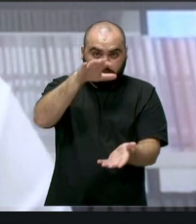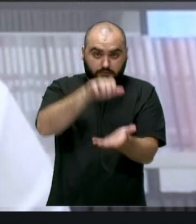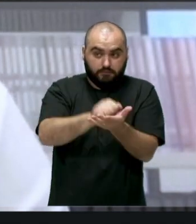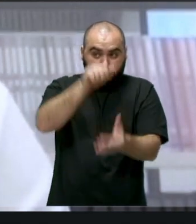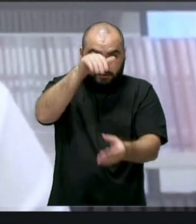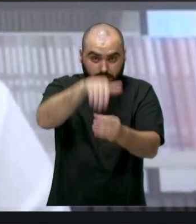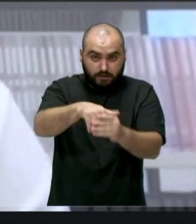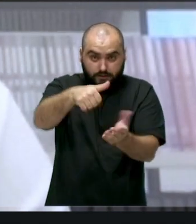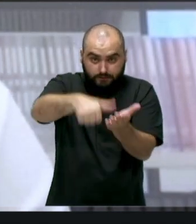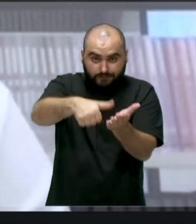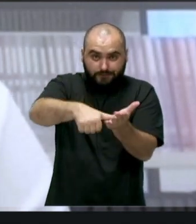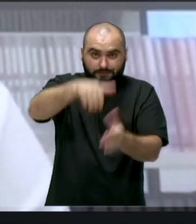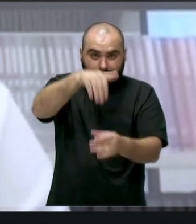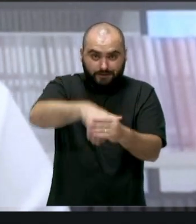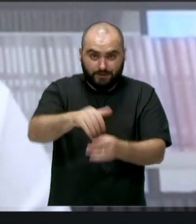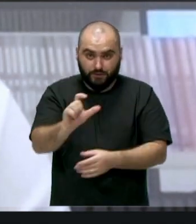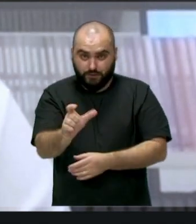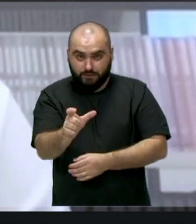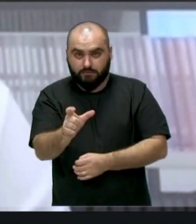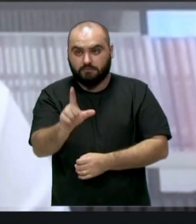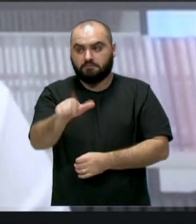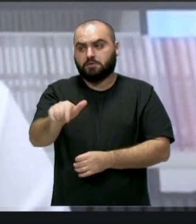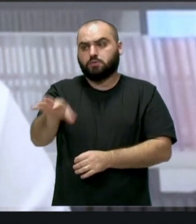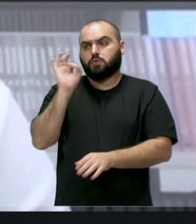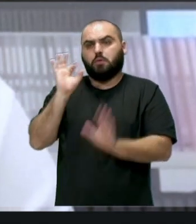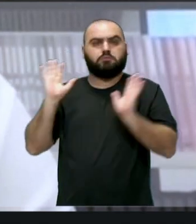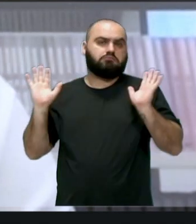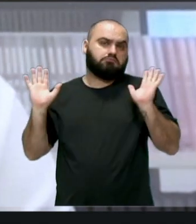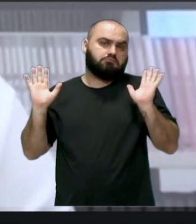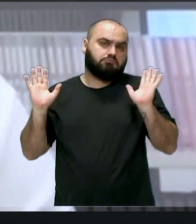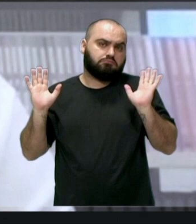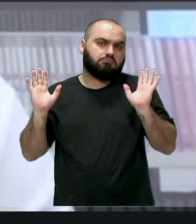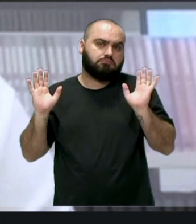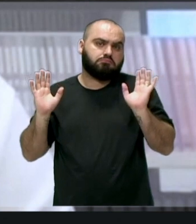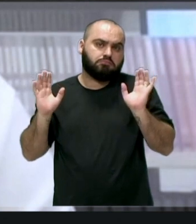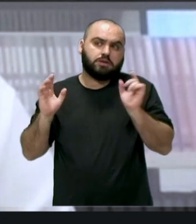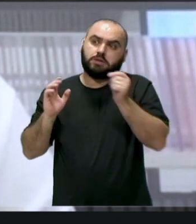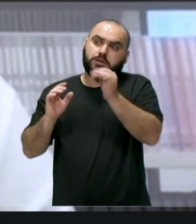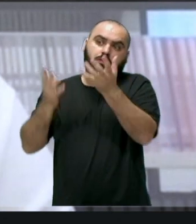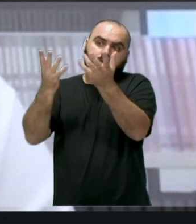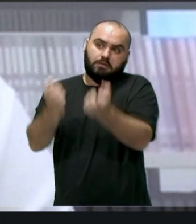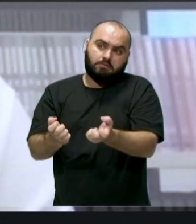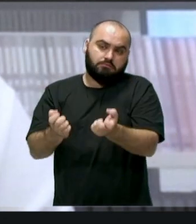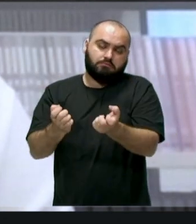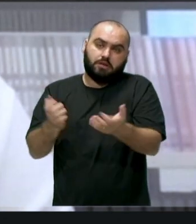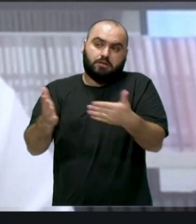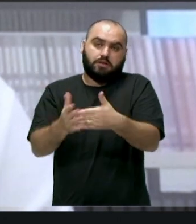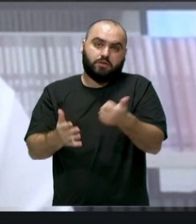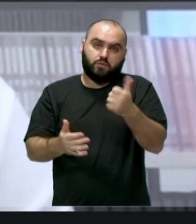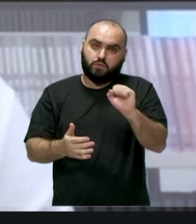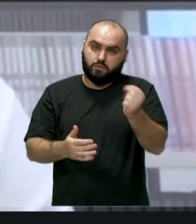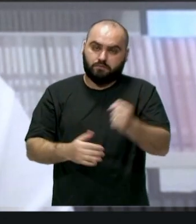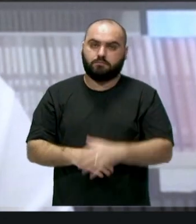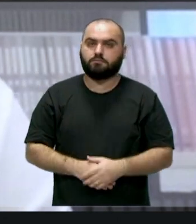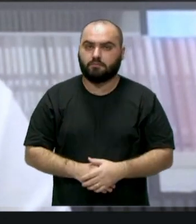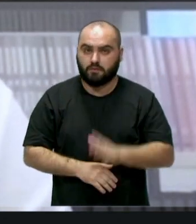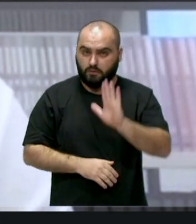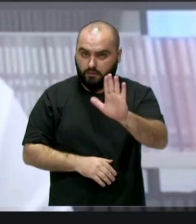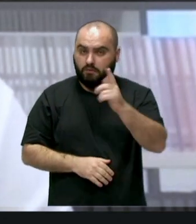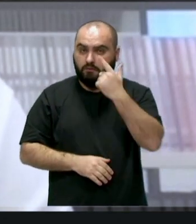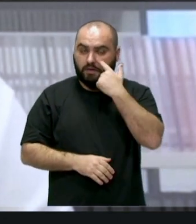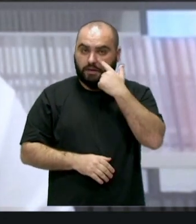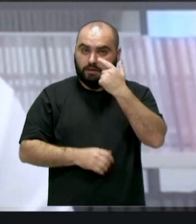cadastramento da pessoa na Justiça Eleitoral é facultativo, ou seja, faz se quer. Só para ter uma ideia, nós constatamos que há 10